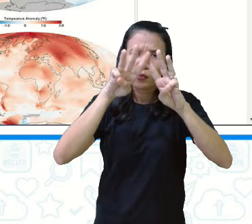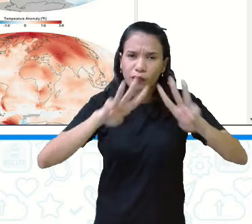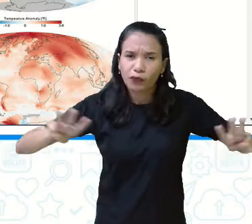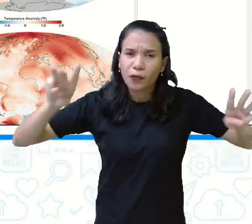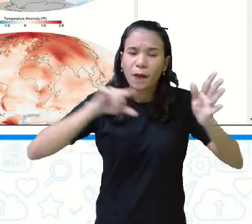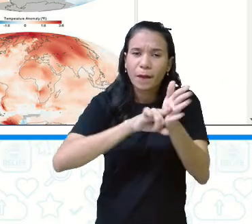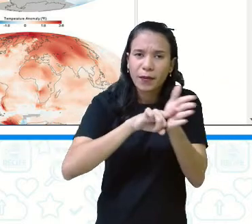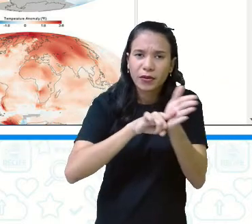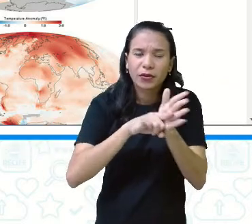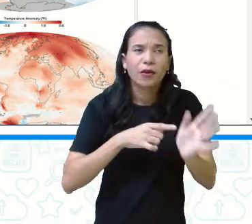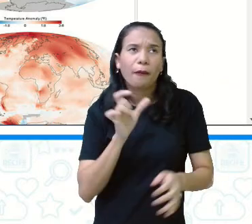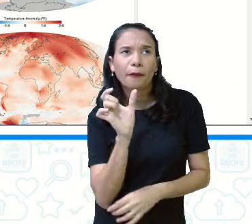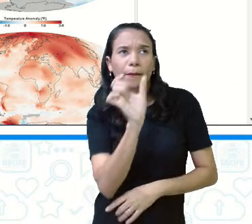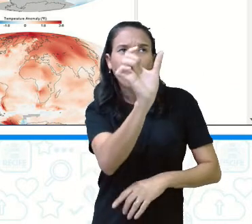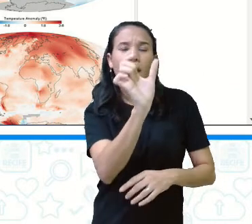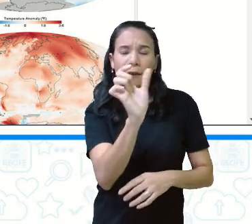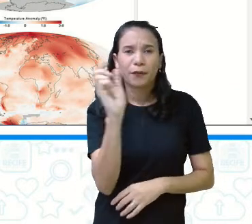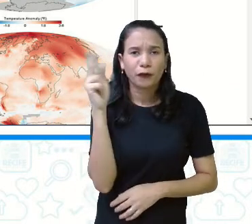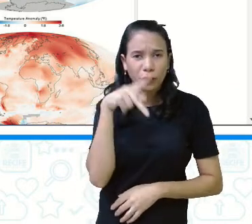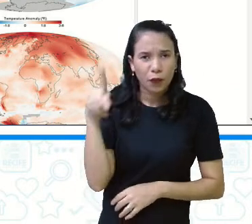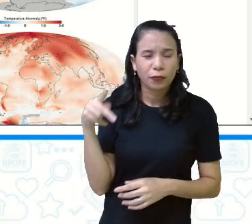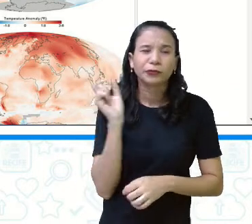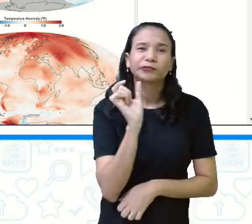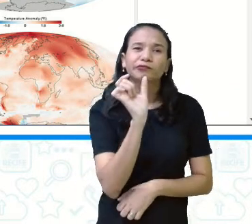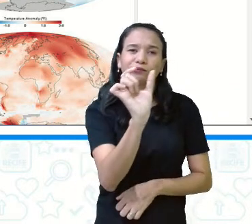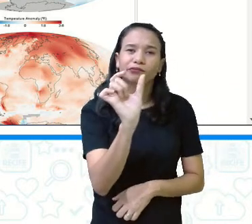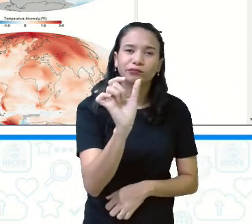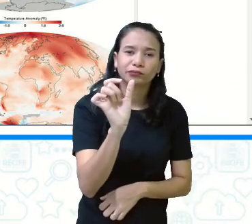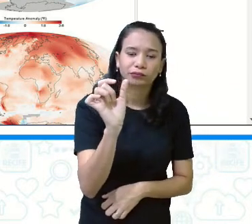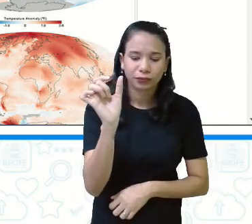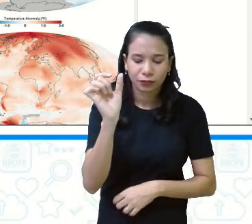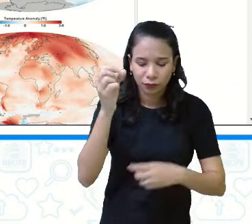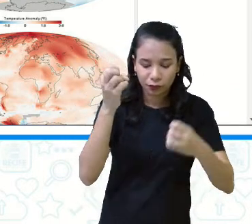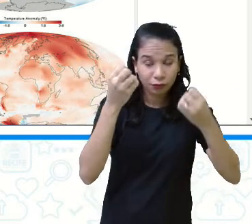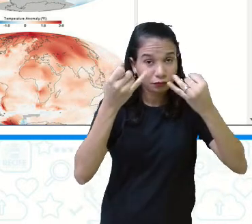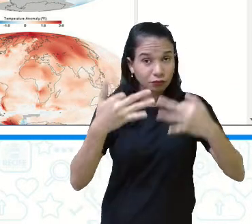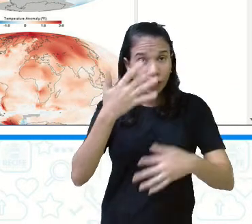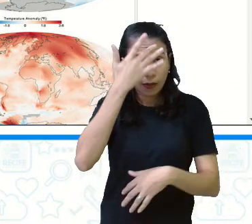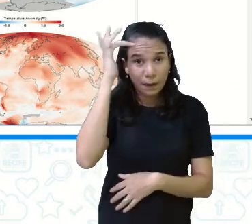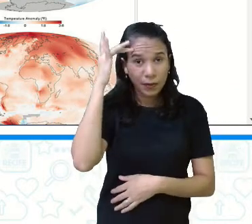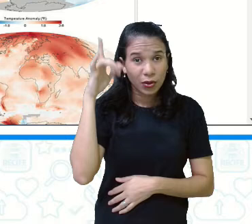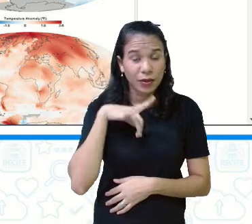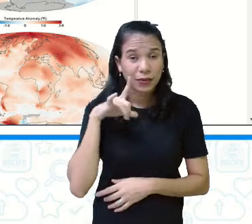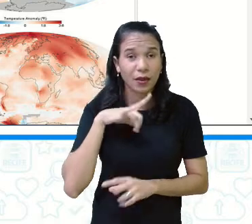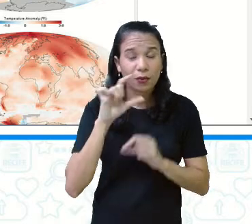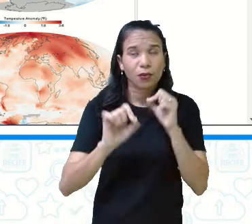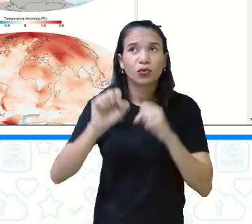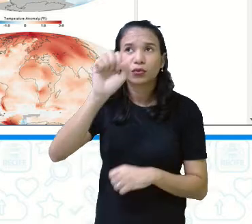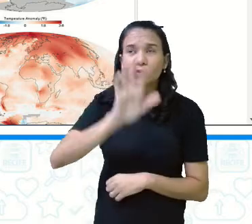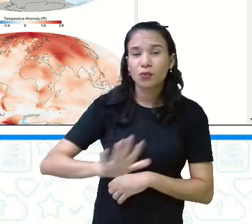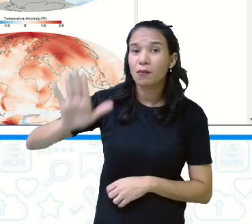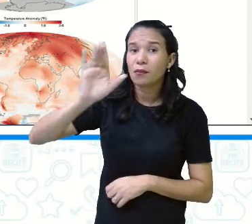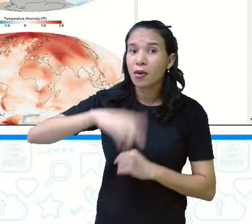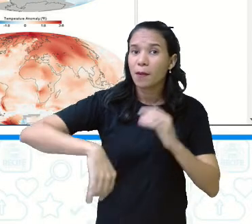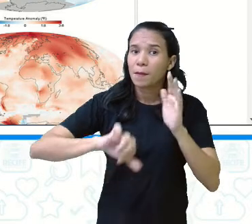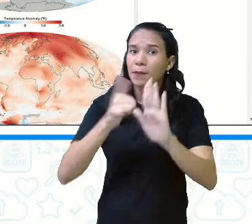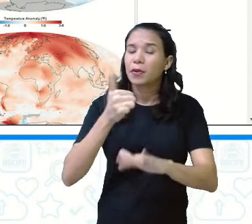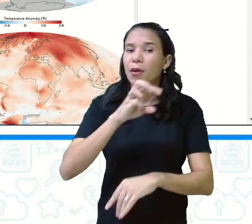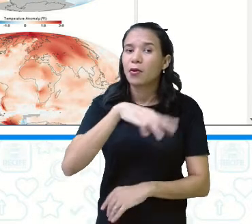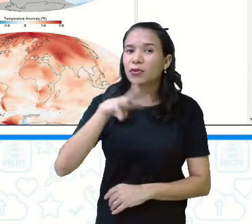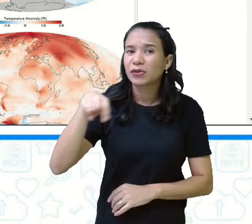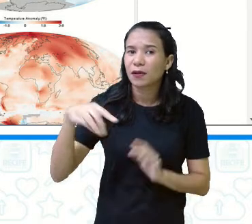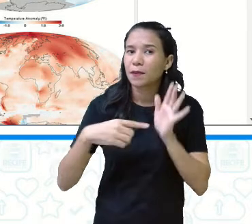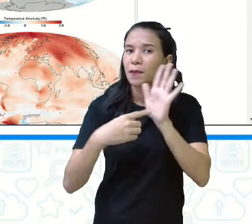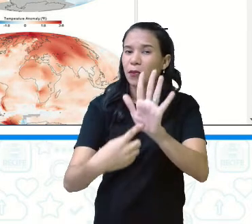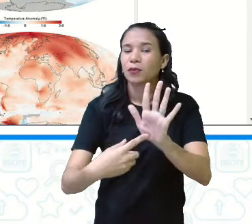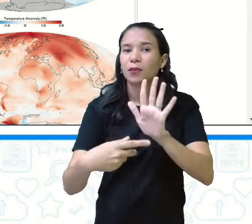Você coloca um tema lá, o seu professor, sua professora passa, e você vê. Geralmente esse é o primeiro site que aparece,